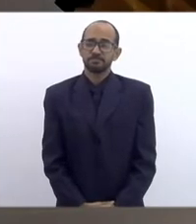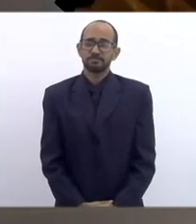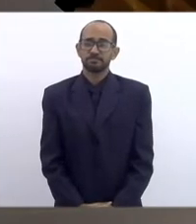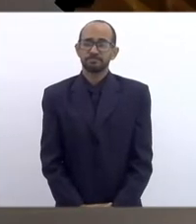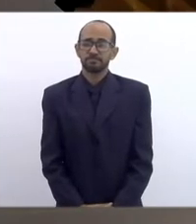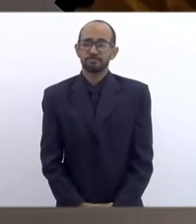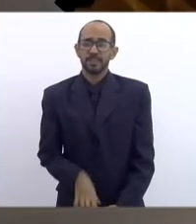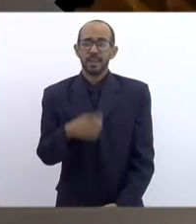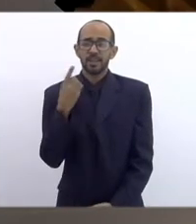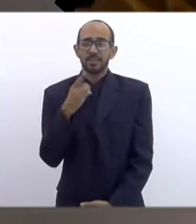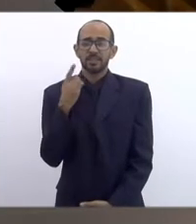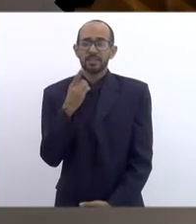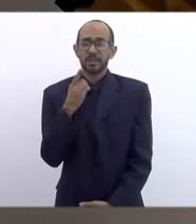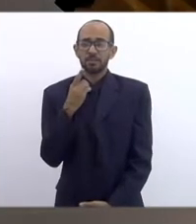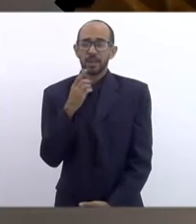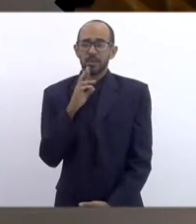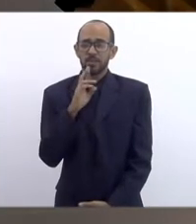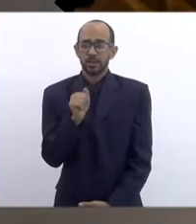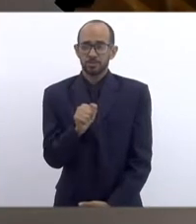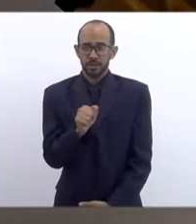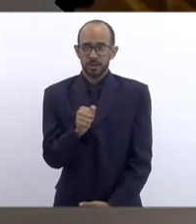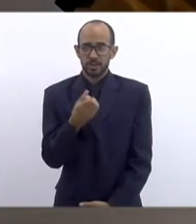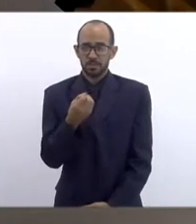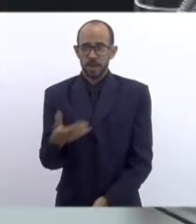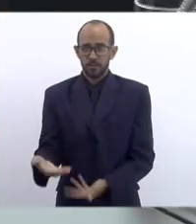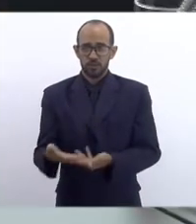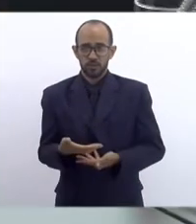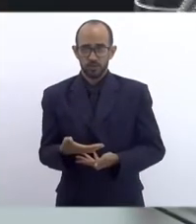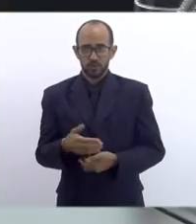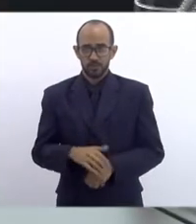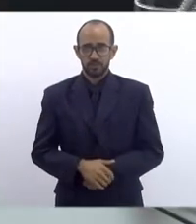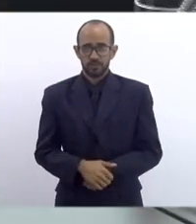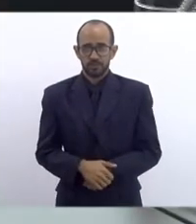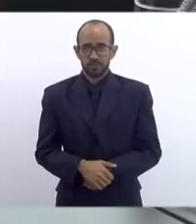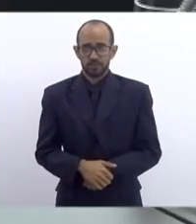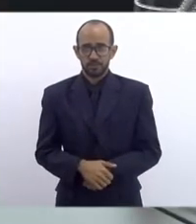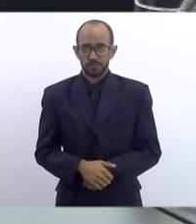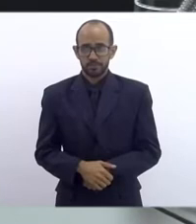Amorim, seja bem-vindo. Senhor presidente,